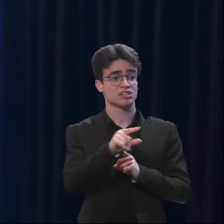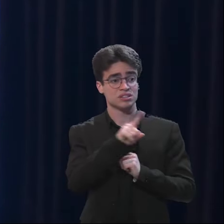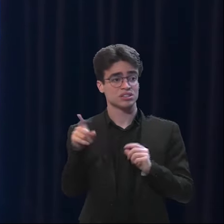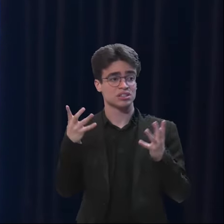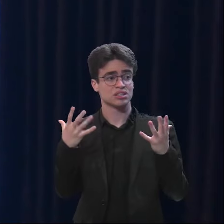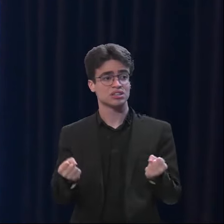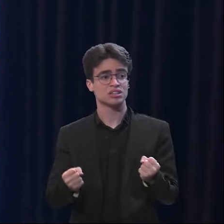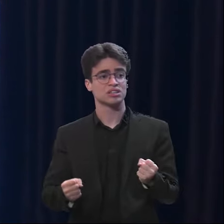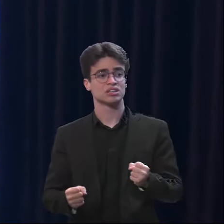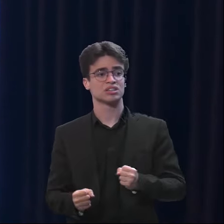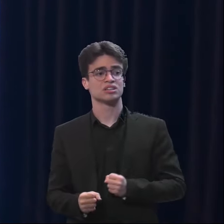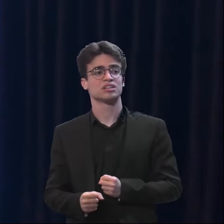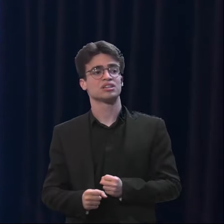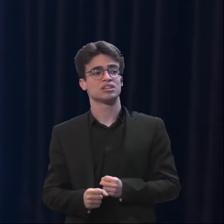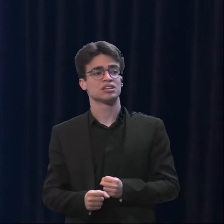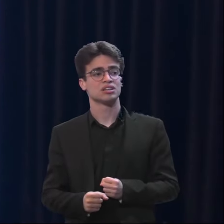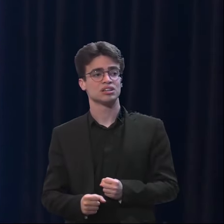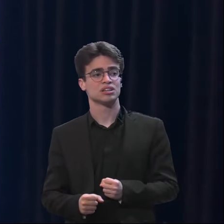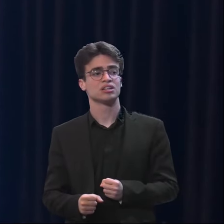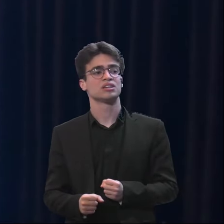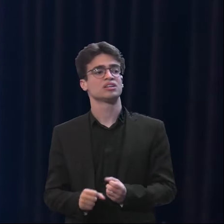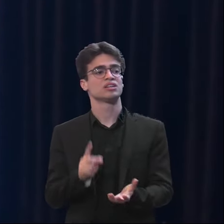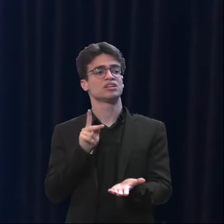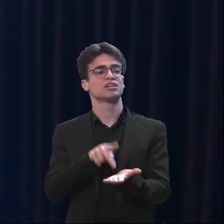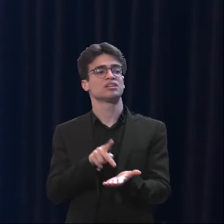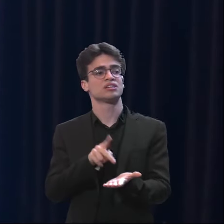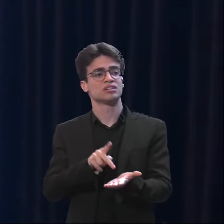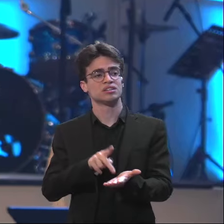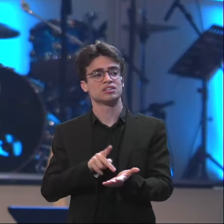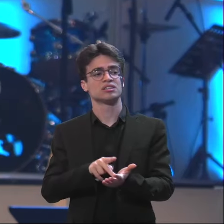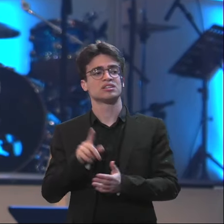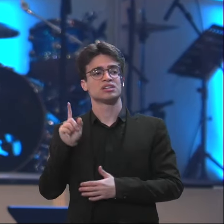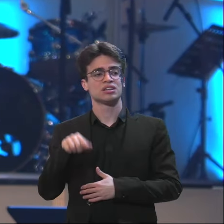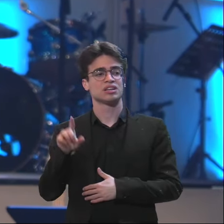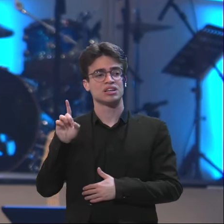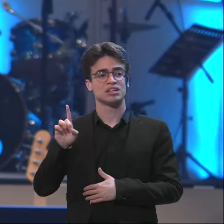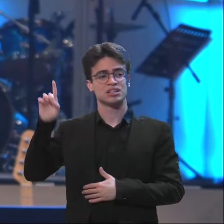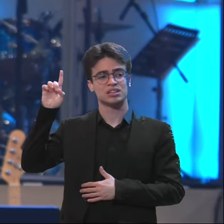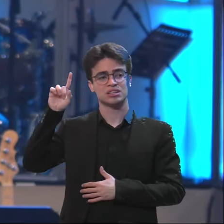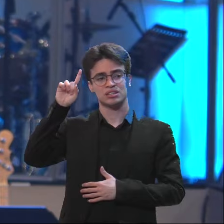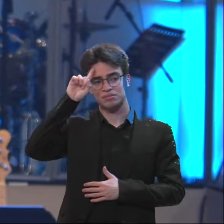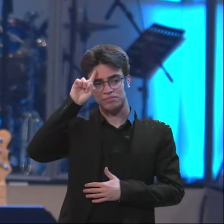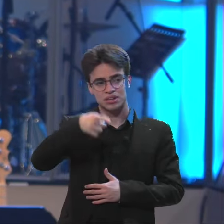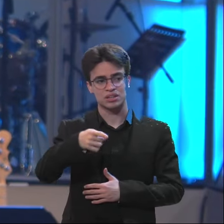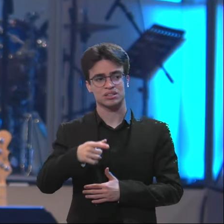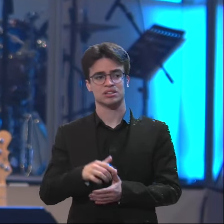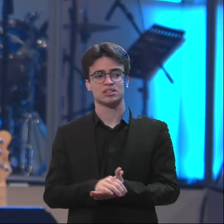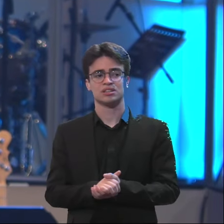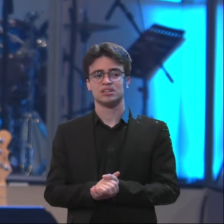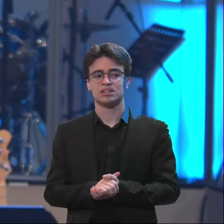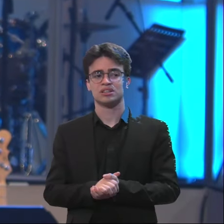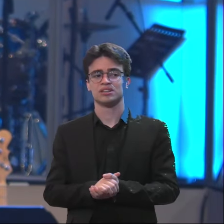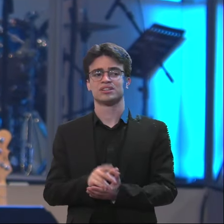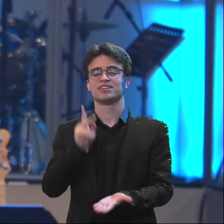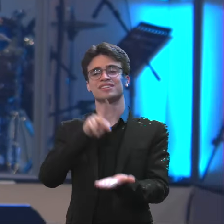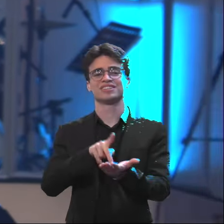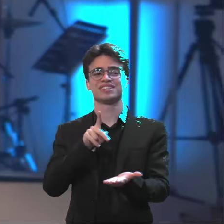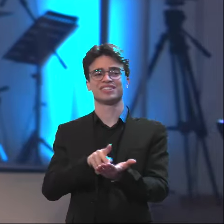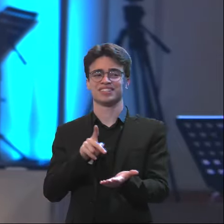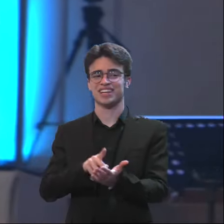Deus. É o comando do Senhor. É a palavra revelada. É a ordem do Senhor que